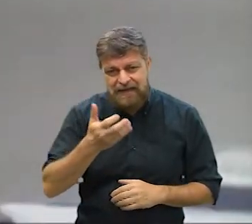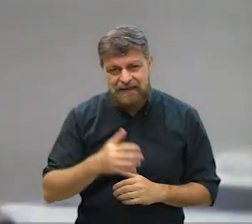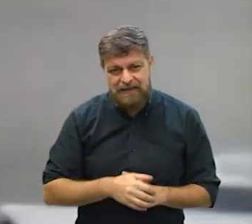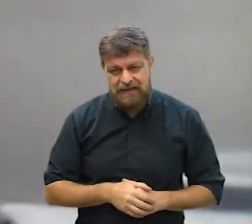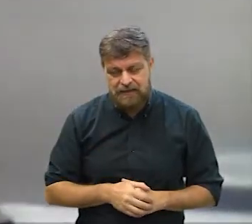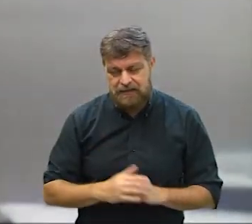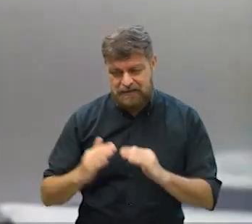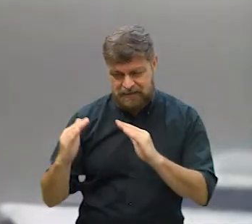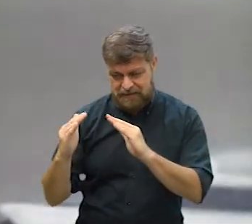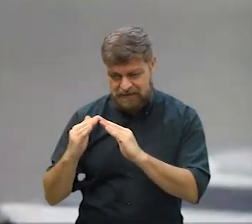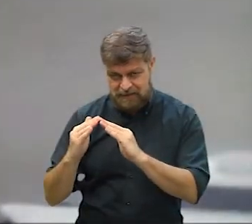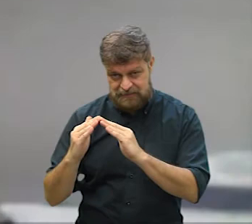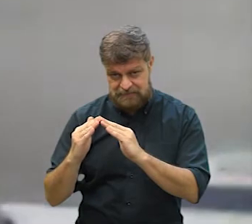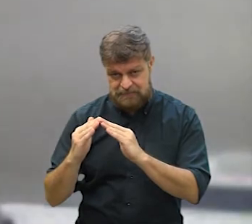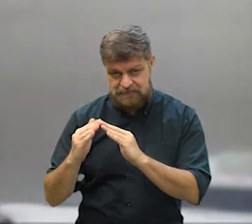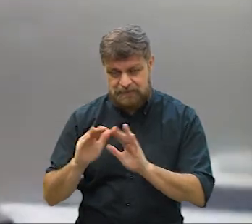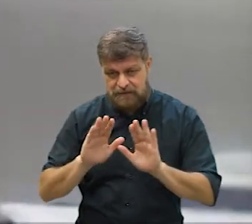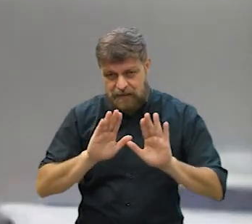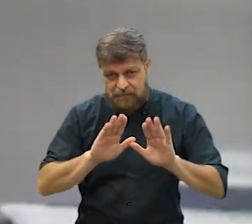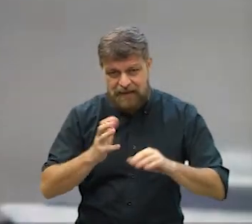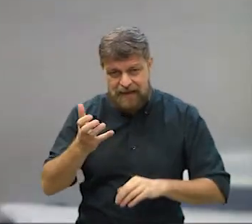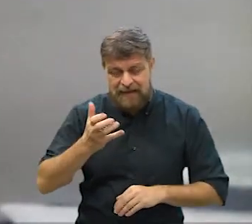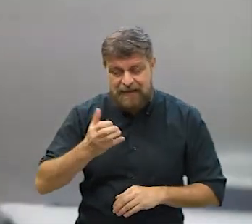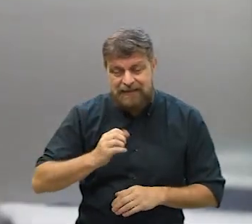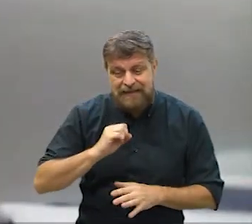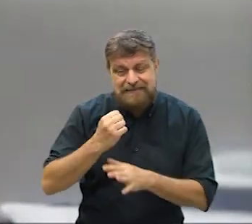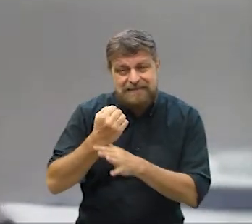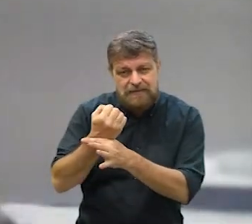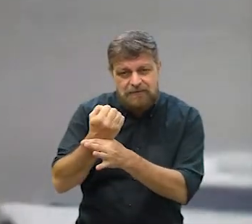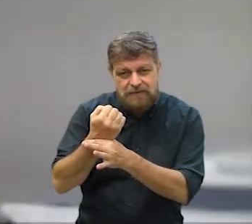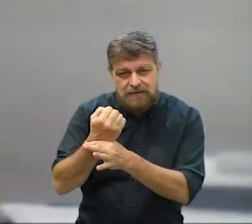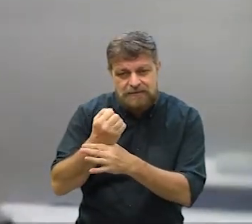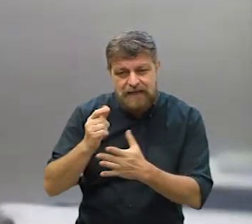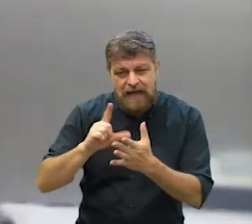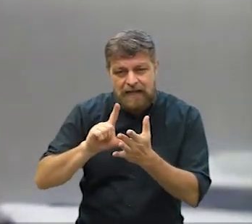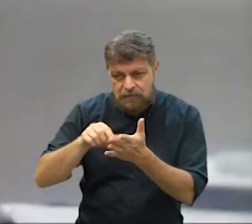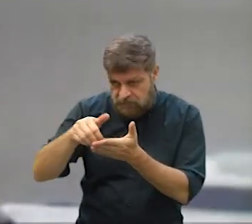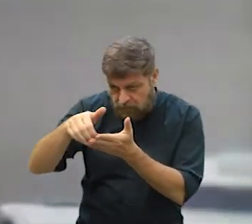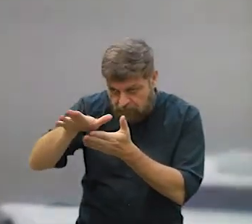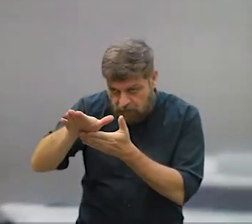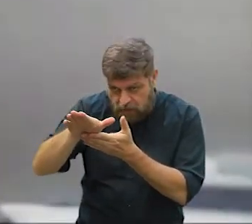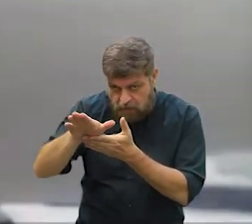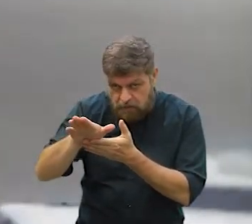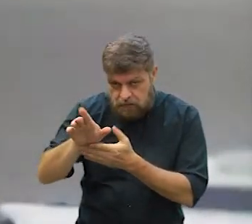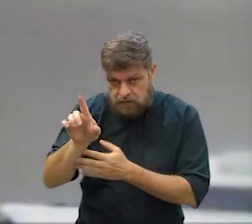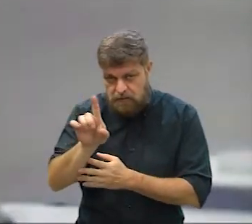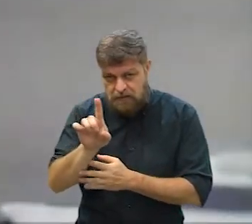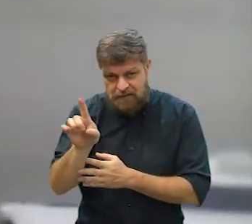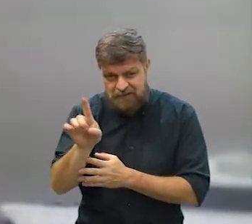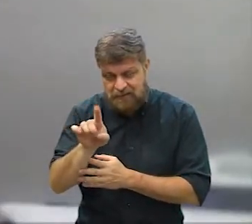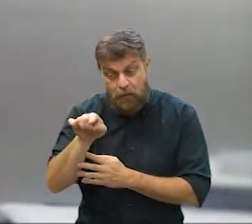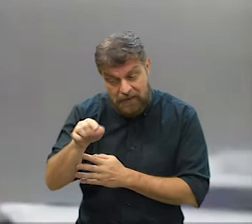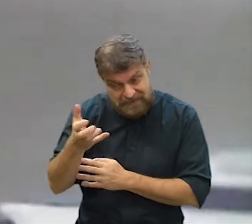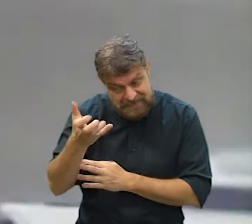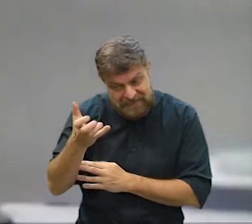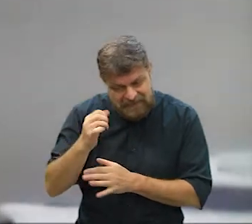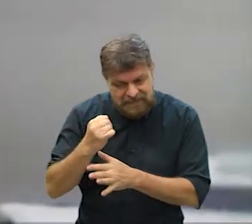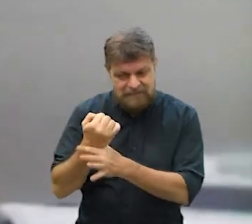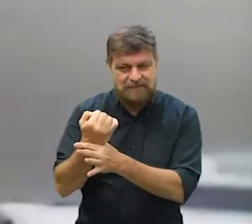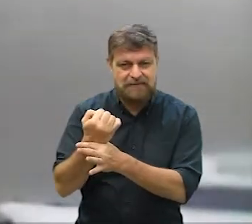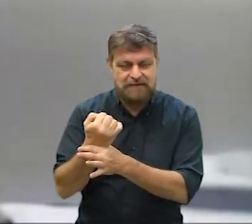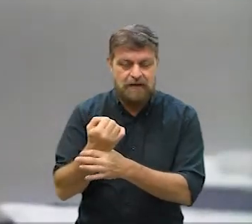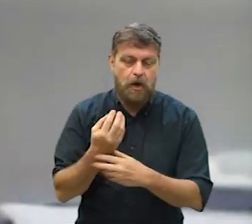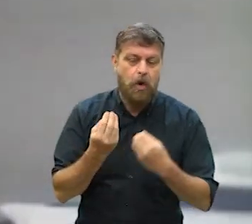investir nos seus imóveis, mas elas querem ter a garantia que não vão ser retiradas de lá. Então, e isso